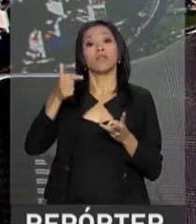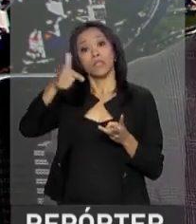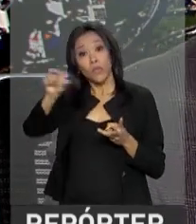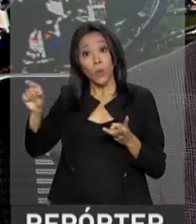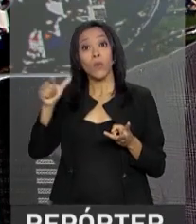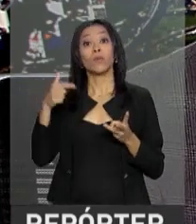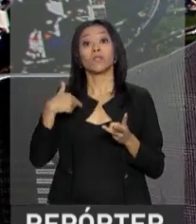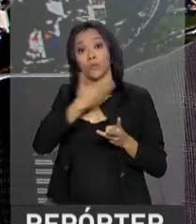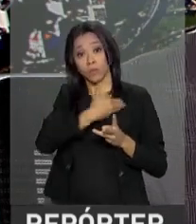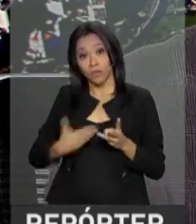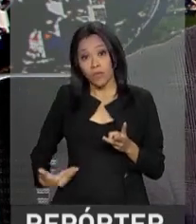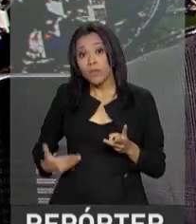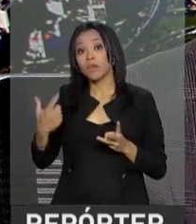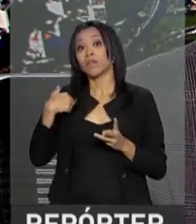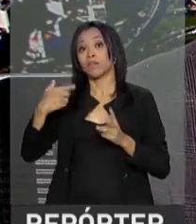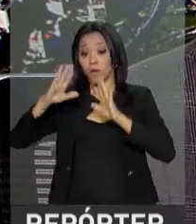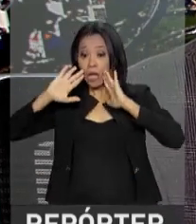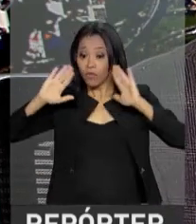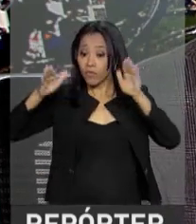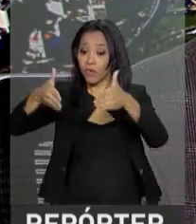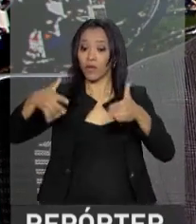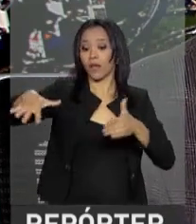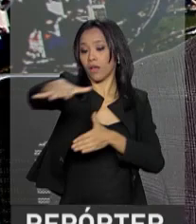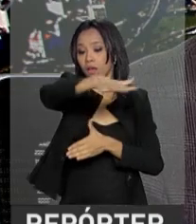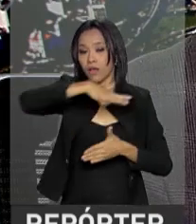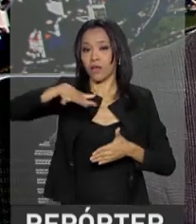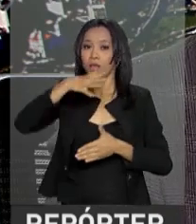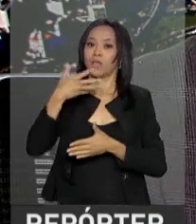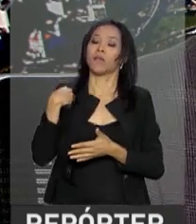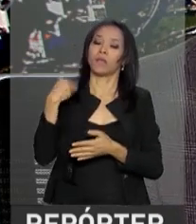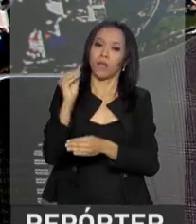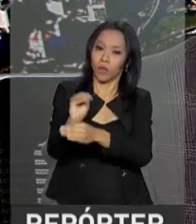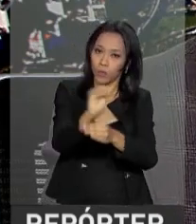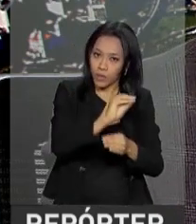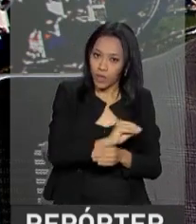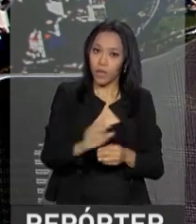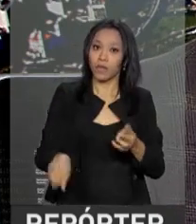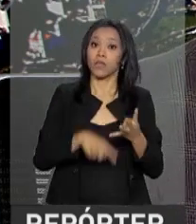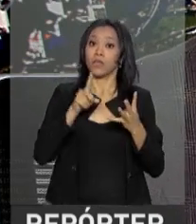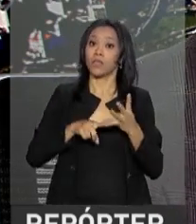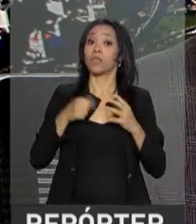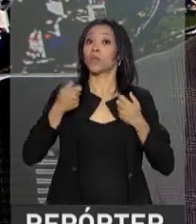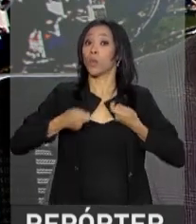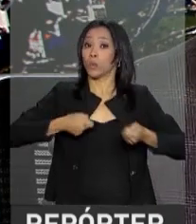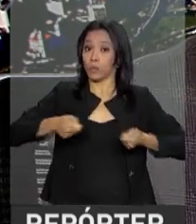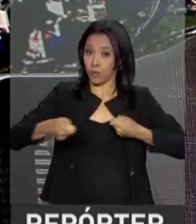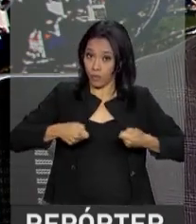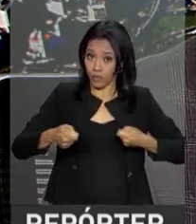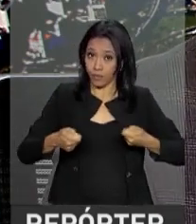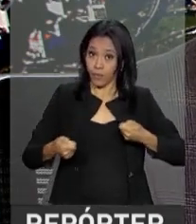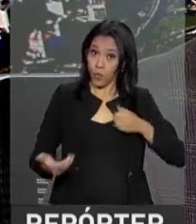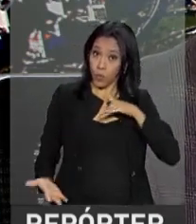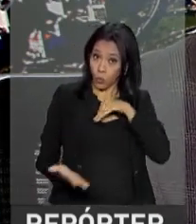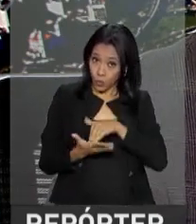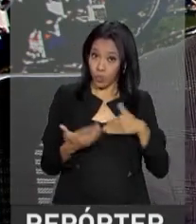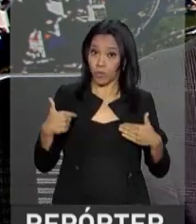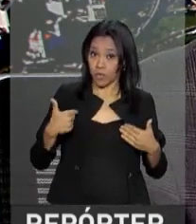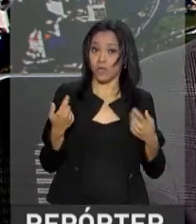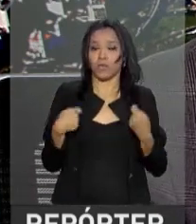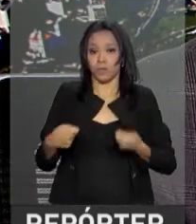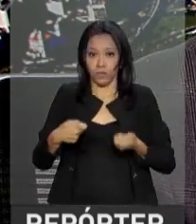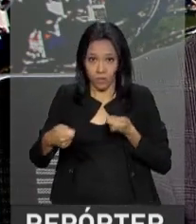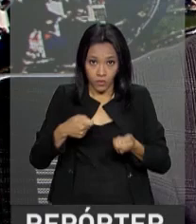de apoio ao desenvolvimento sustentável mas também comando e controle e esse último eixo ele